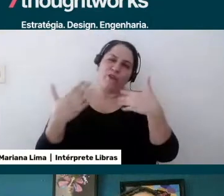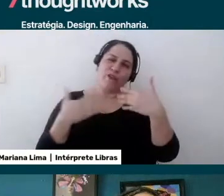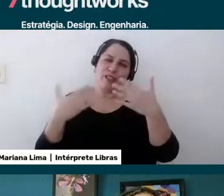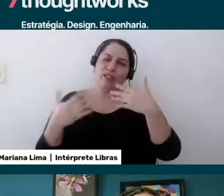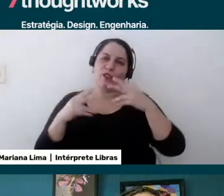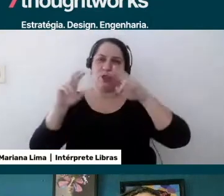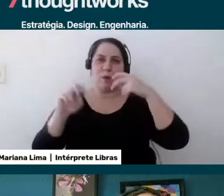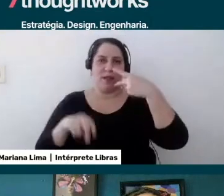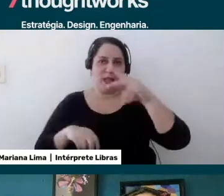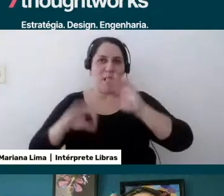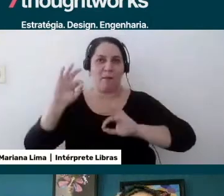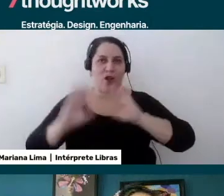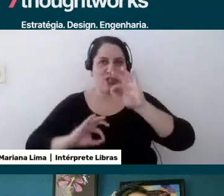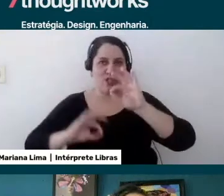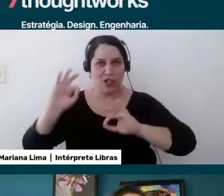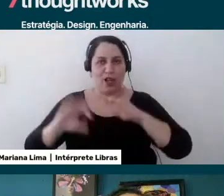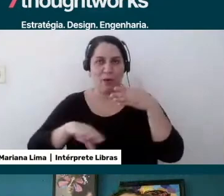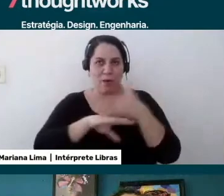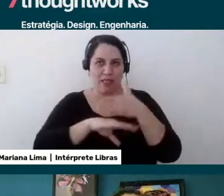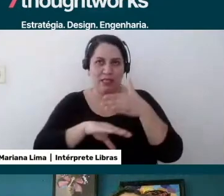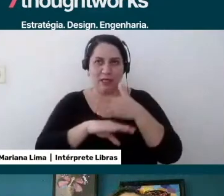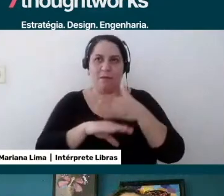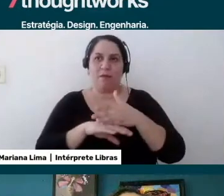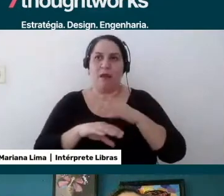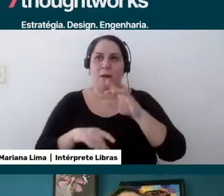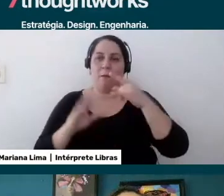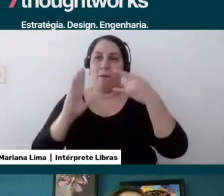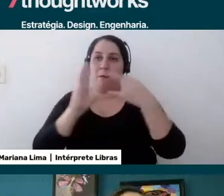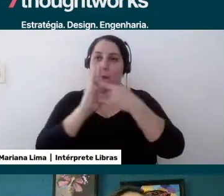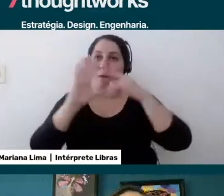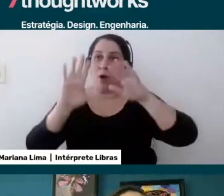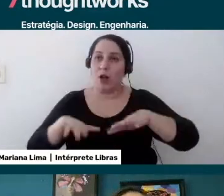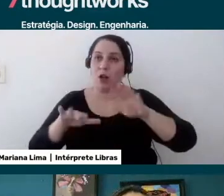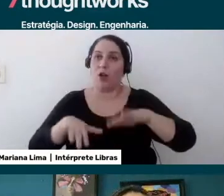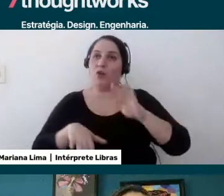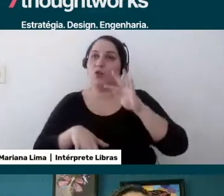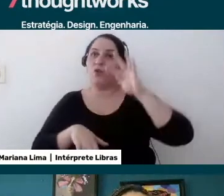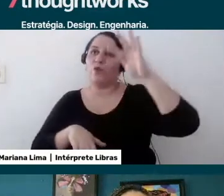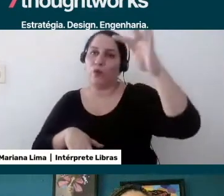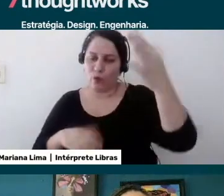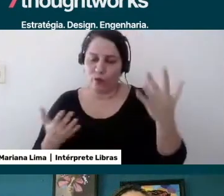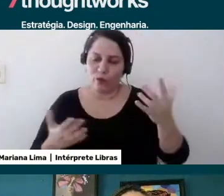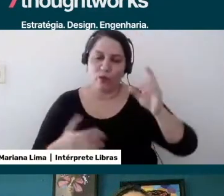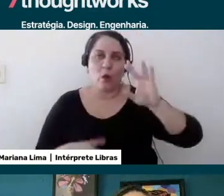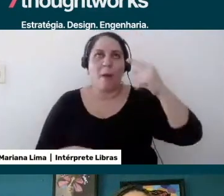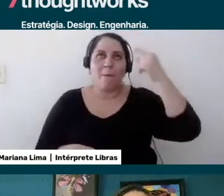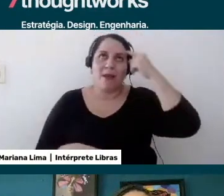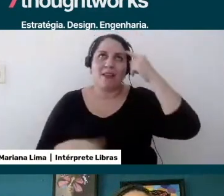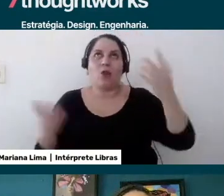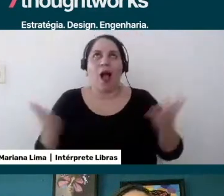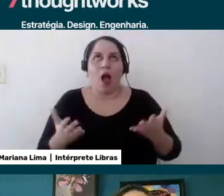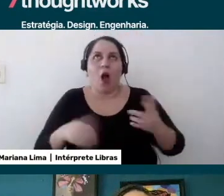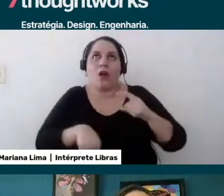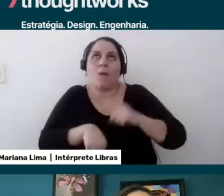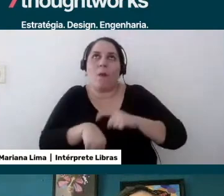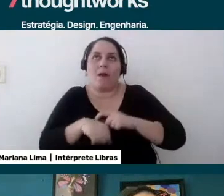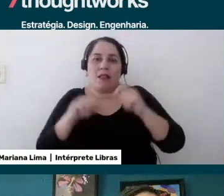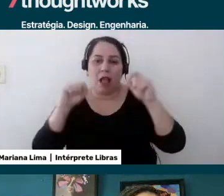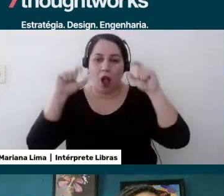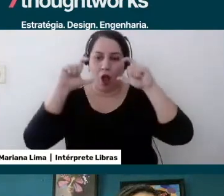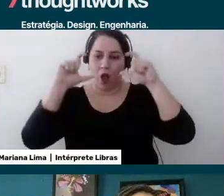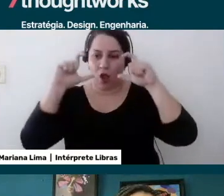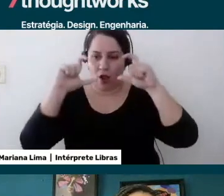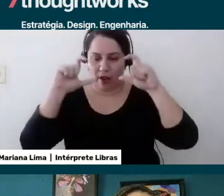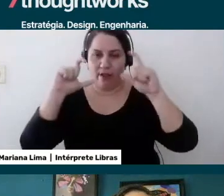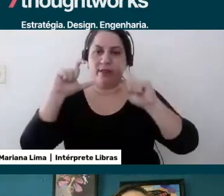da Manhã, porque exatamente como a Karen disse, não é só sobre aprender a codar, né? Então, tem todo um olhar de